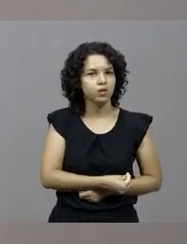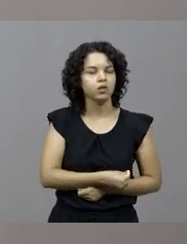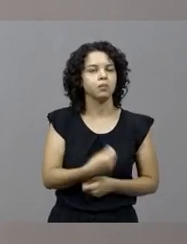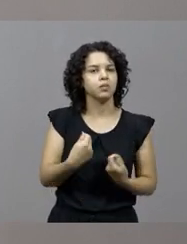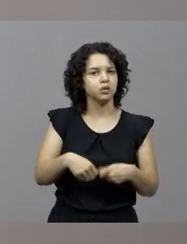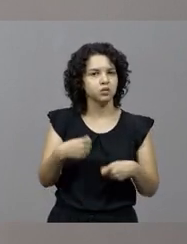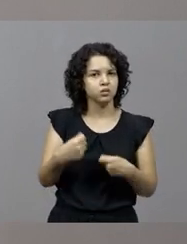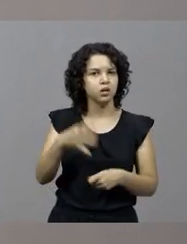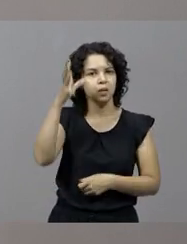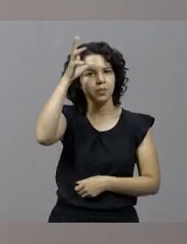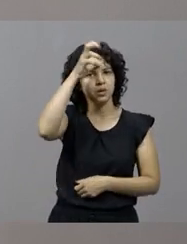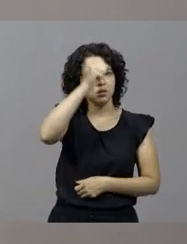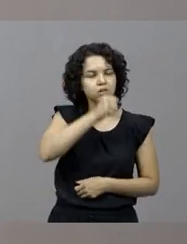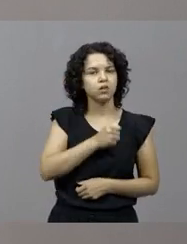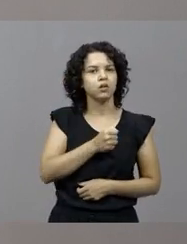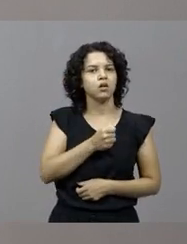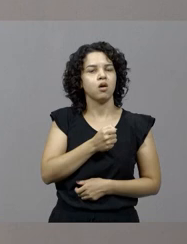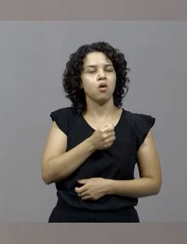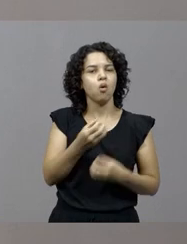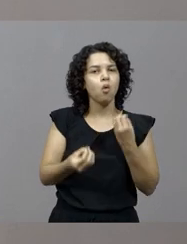adulto não consegue suportar.